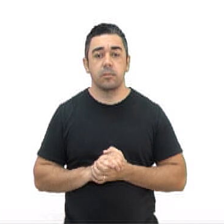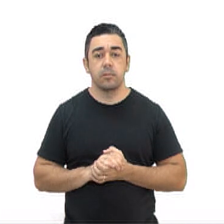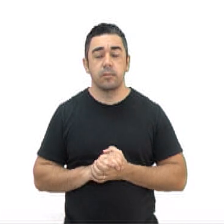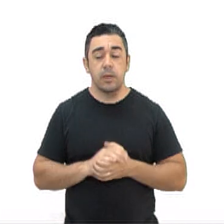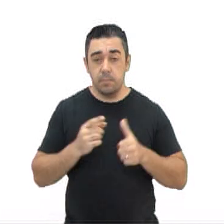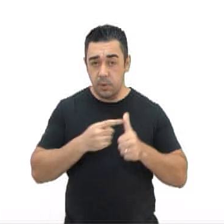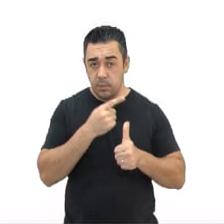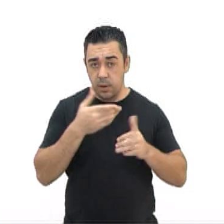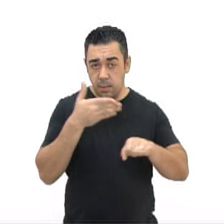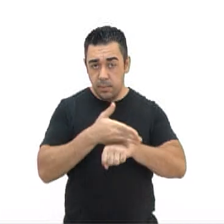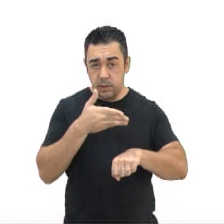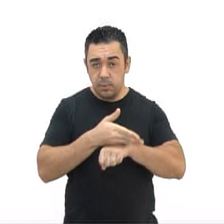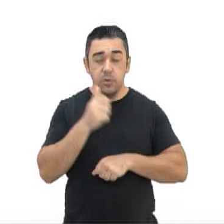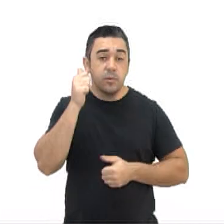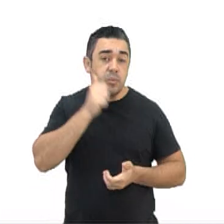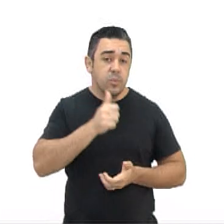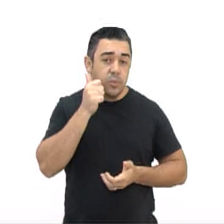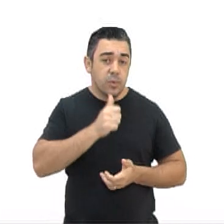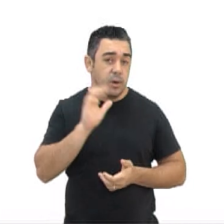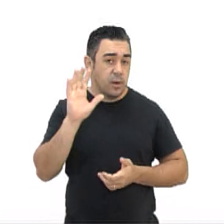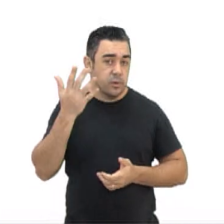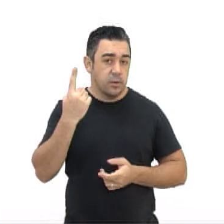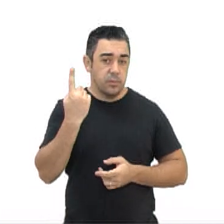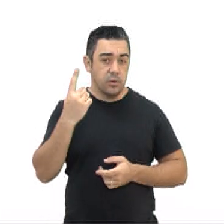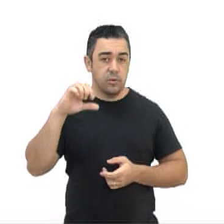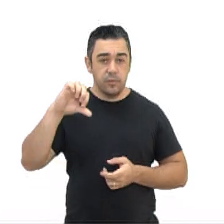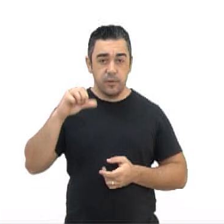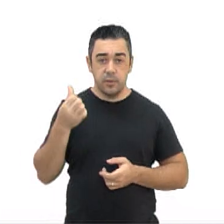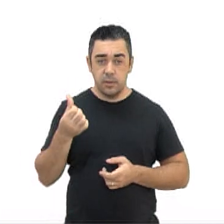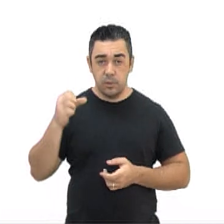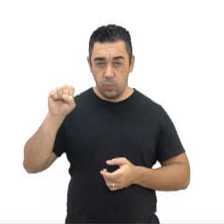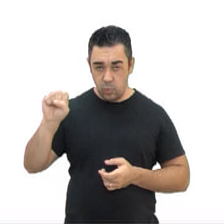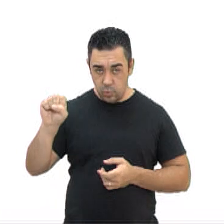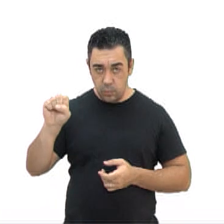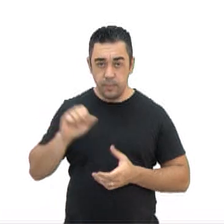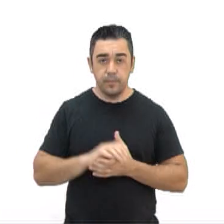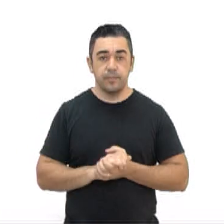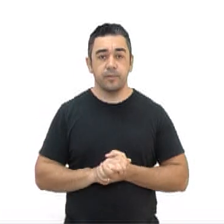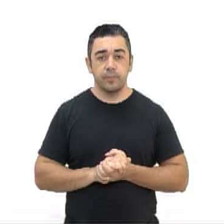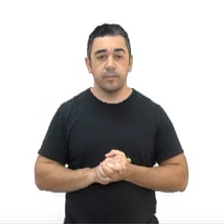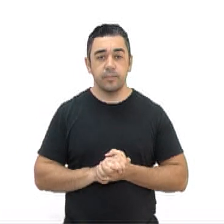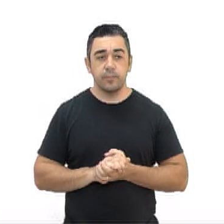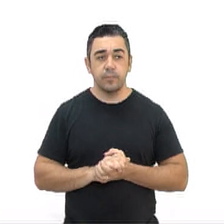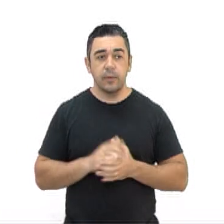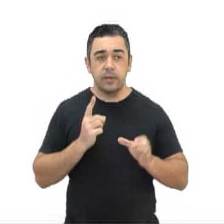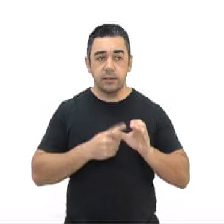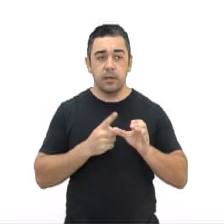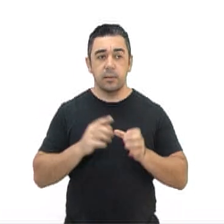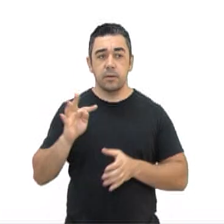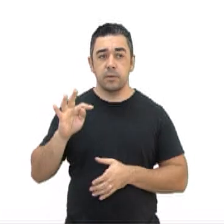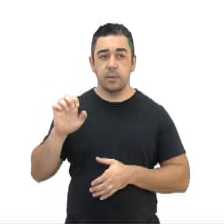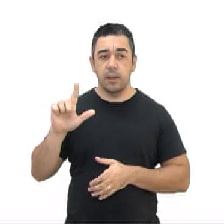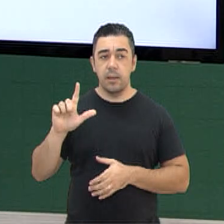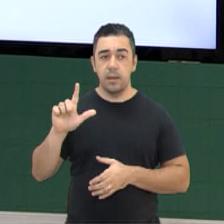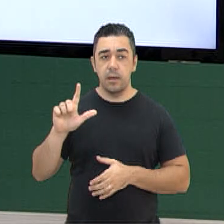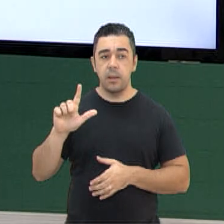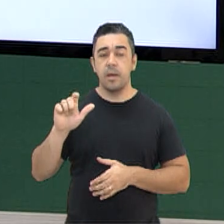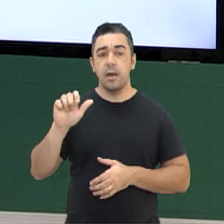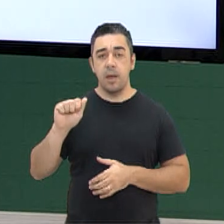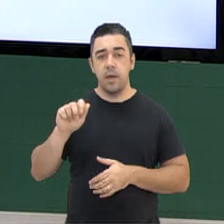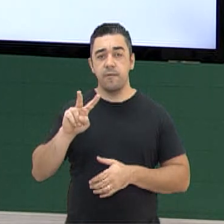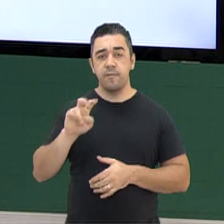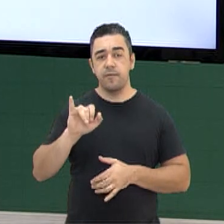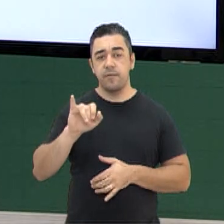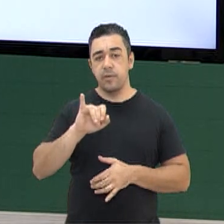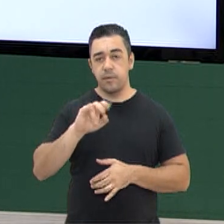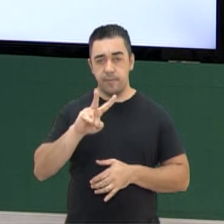A primeira participação das mulheres aconteceu em 1968, em Tel Aviv, e a modalidade esteve presente, assim